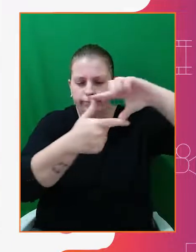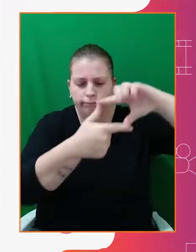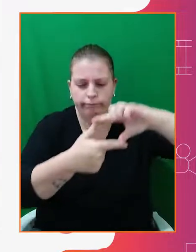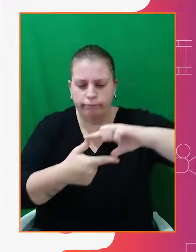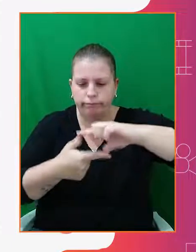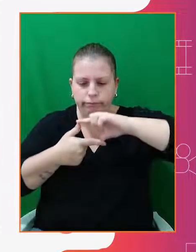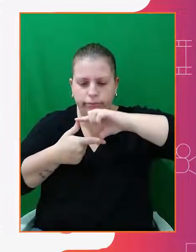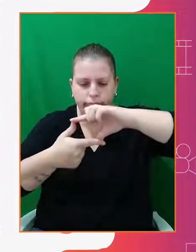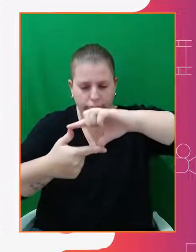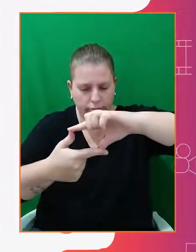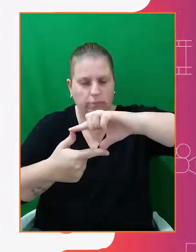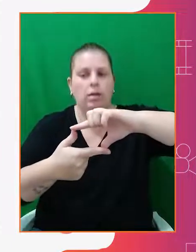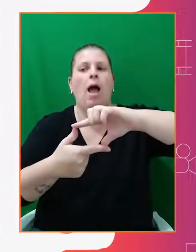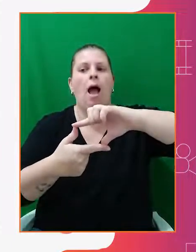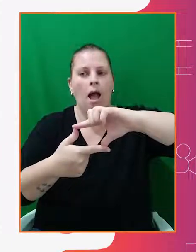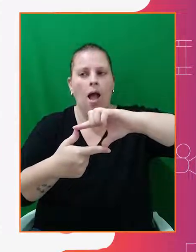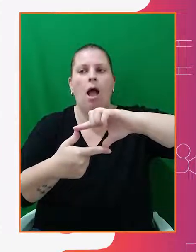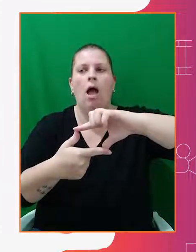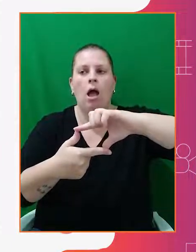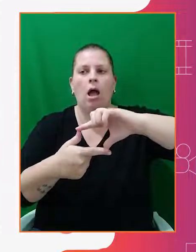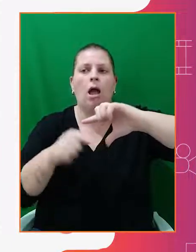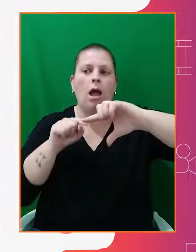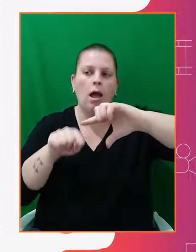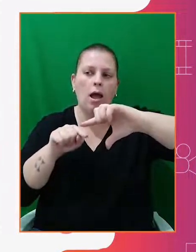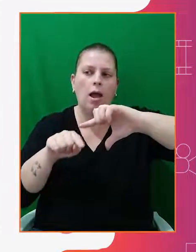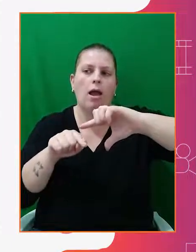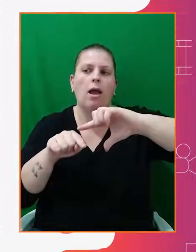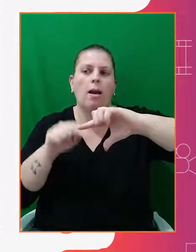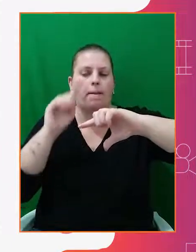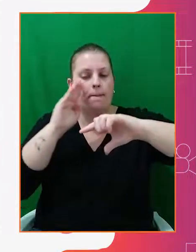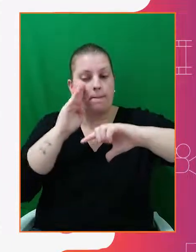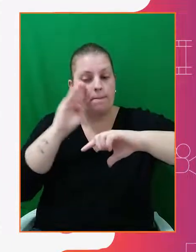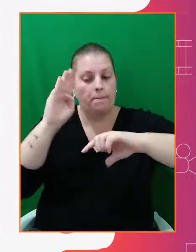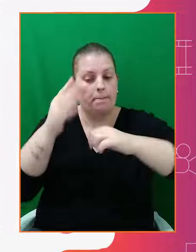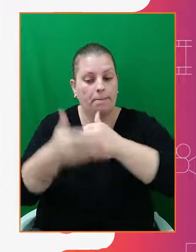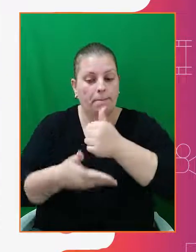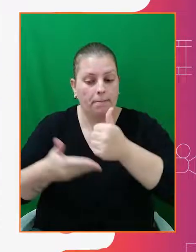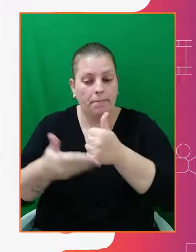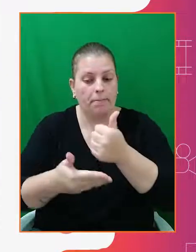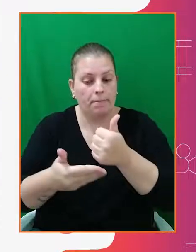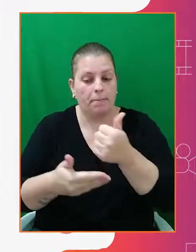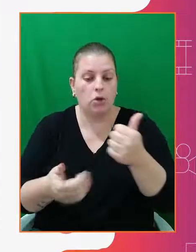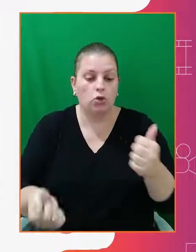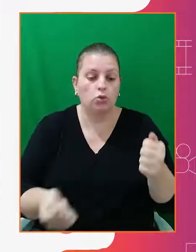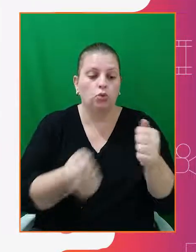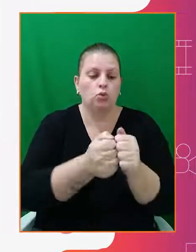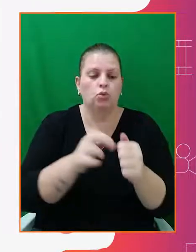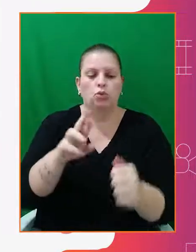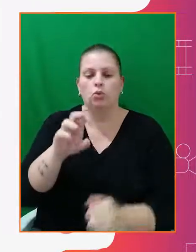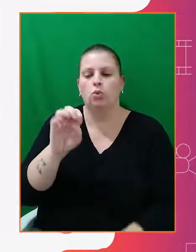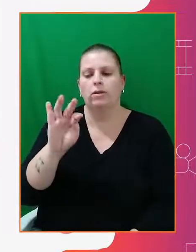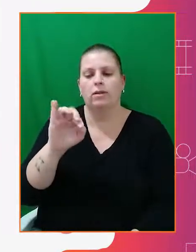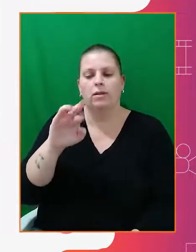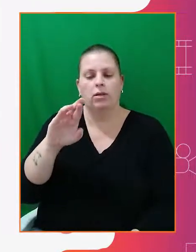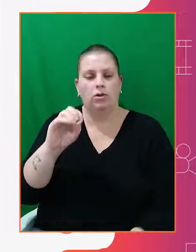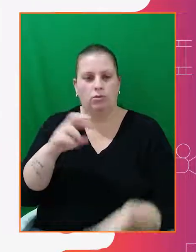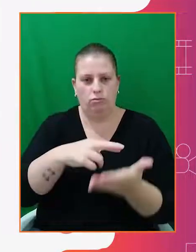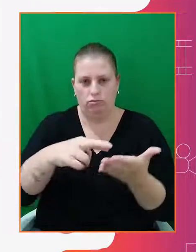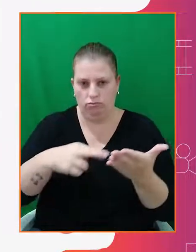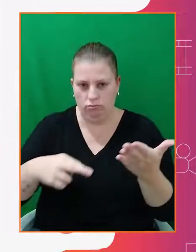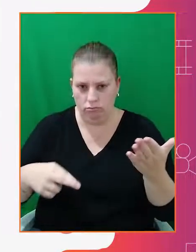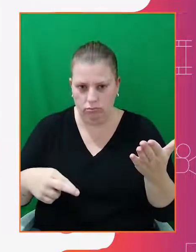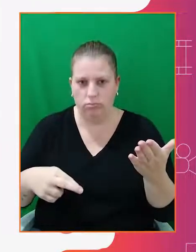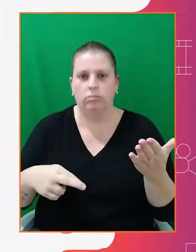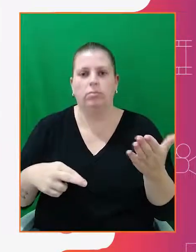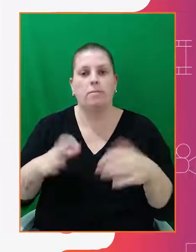ser feito. Então é no storyboard que a gente vai encontrar essa peça fundamental a partir do roteiro para o planejamento